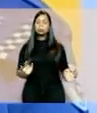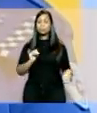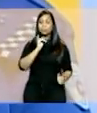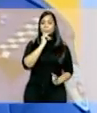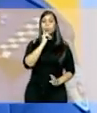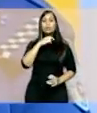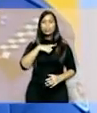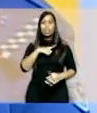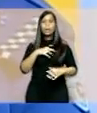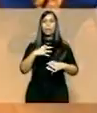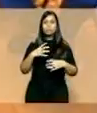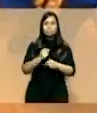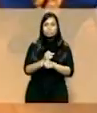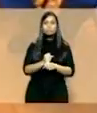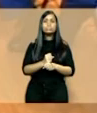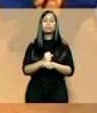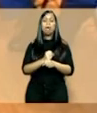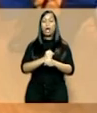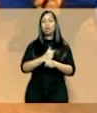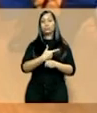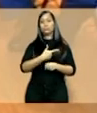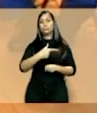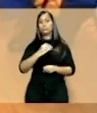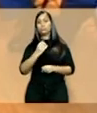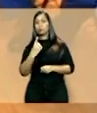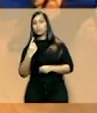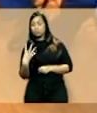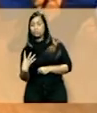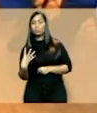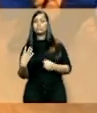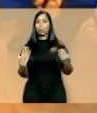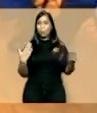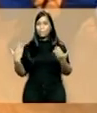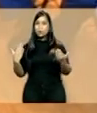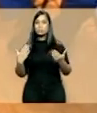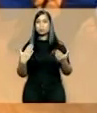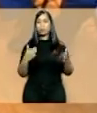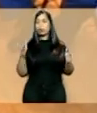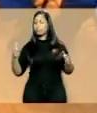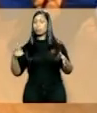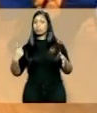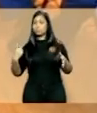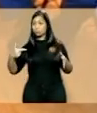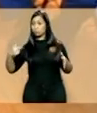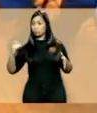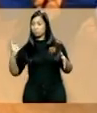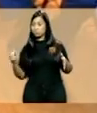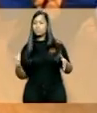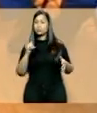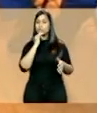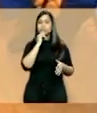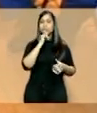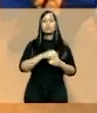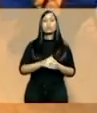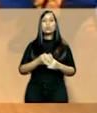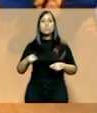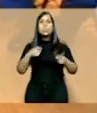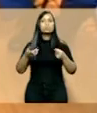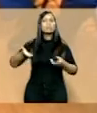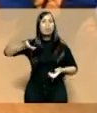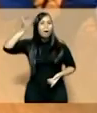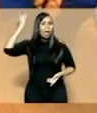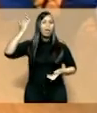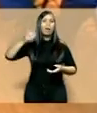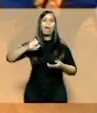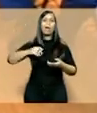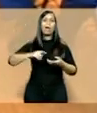dados de 2014 em comparação 2014, 15 e 16. Se falando em perturbação de sossego, som alto, de toda a